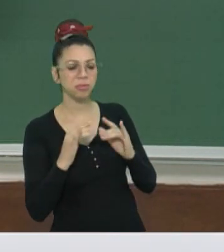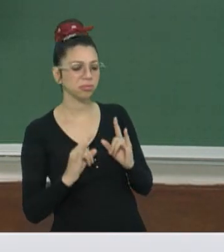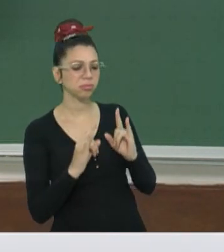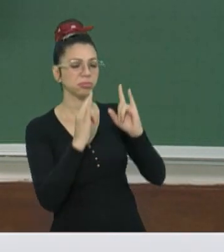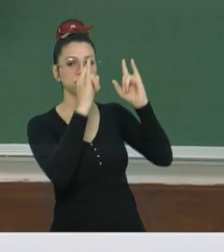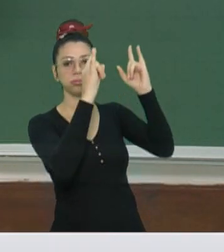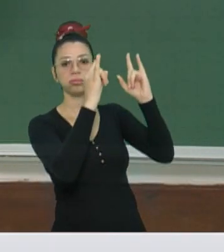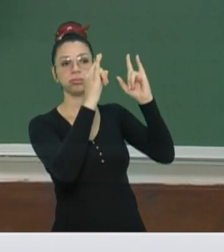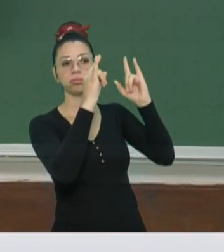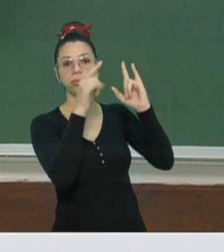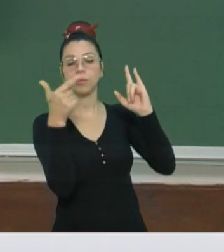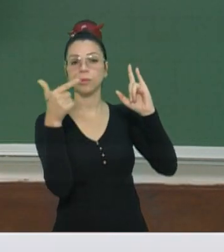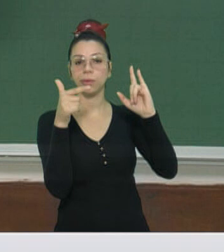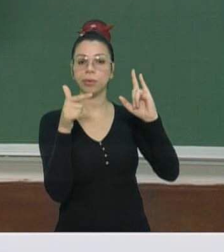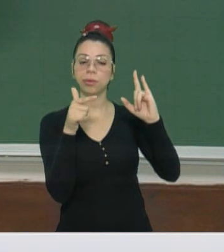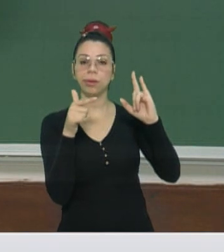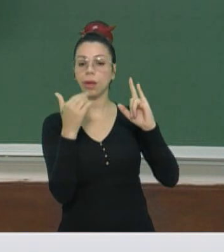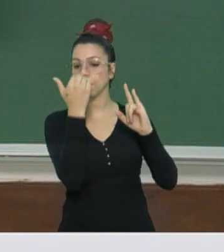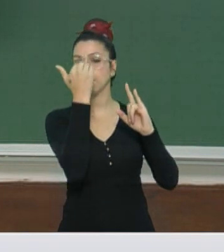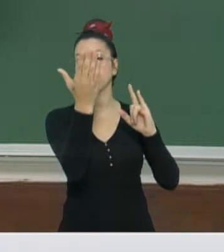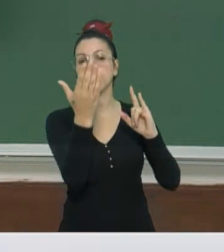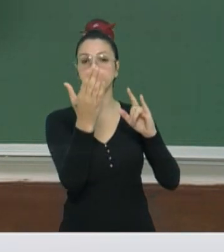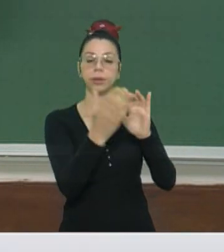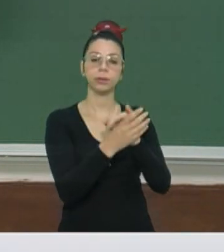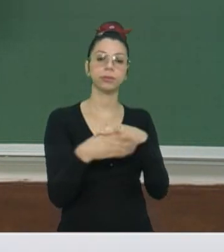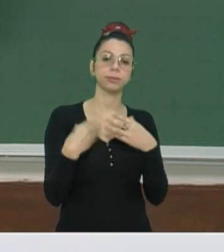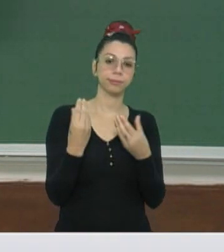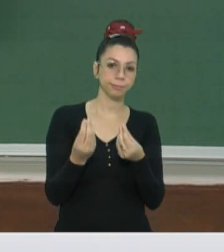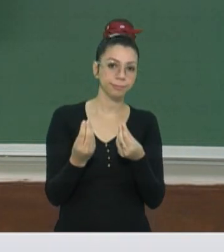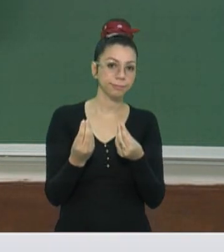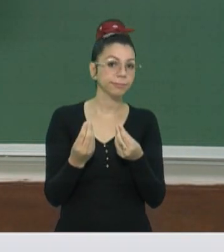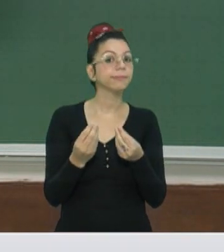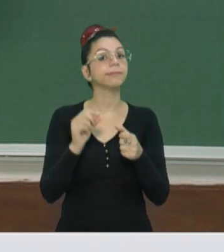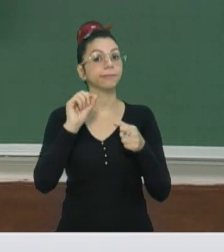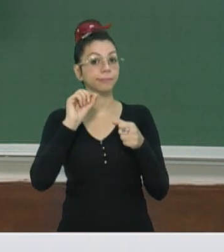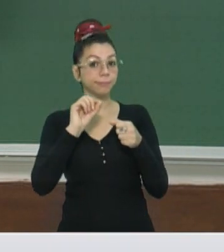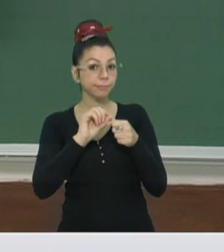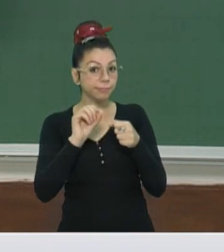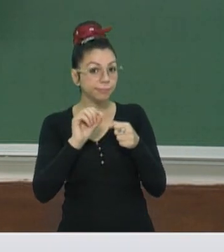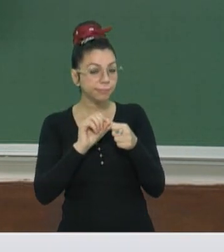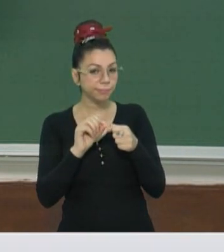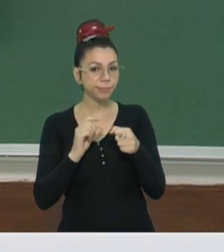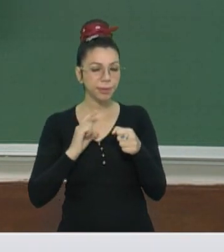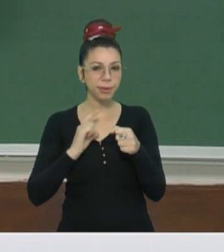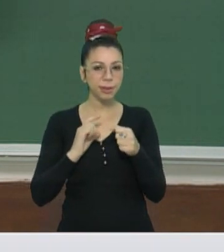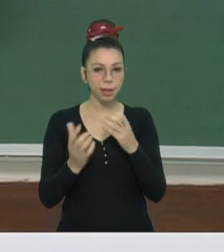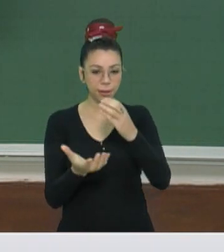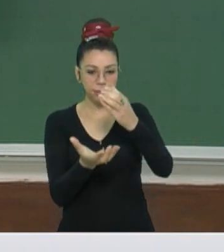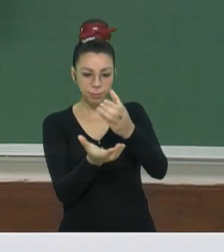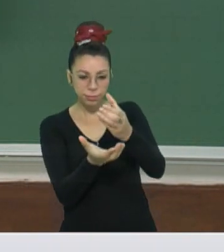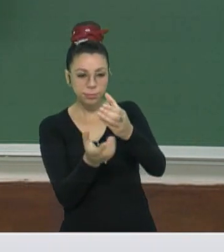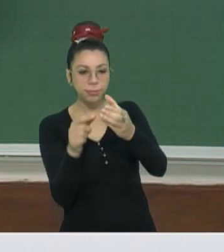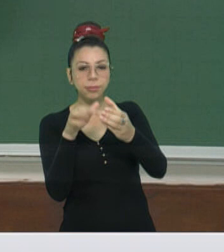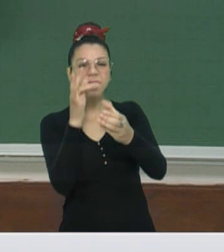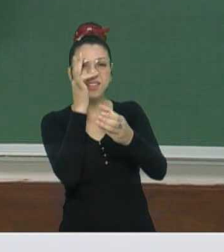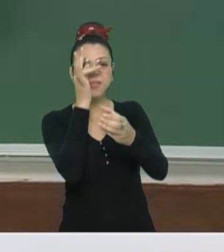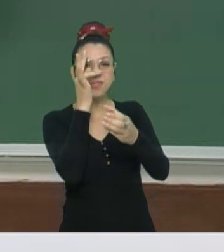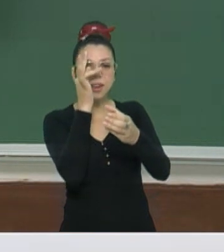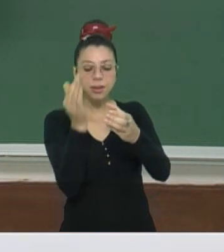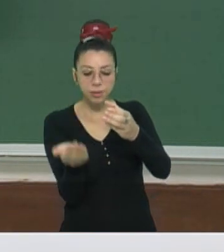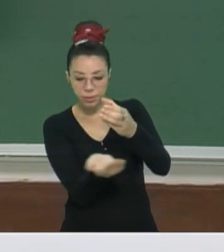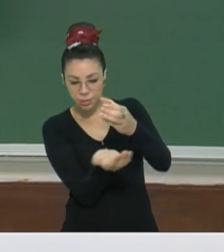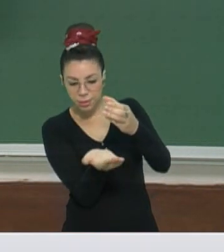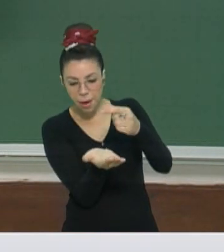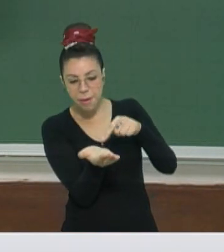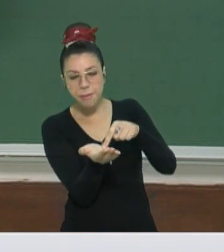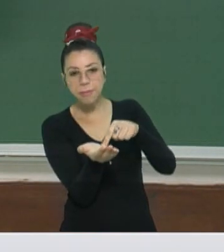apartamento, minha casa não tem quintal, então não vou fazer a tarefa? Faz, você vai olhar, tem plantinha? Tem o pratinho de